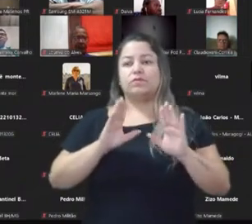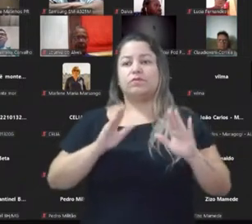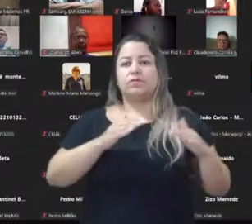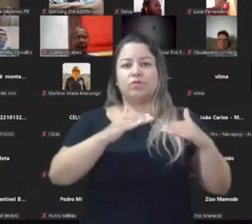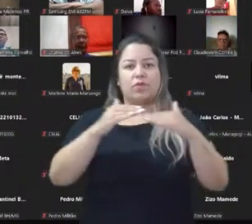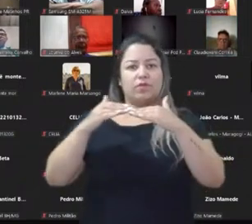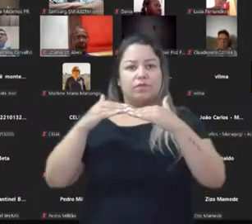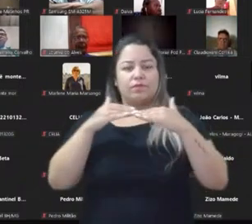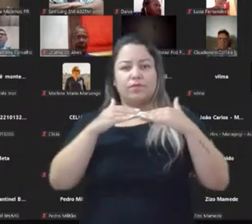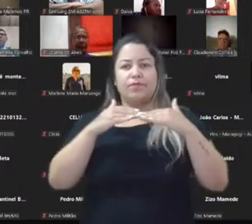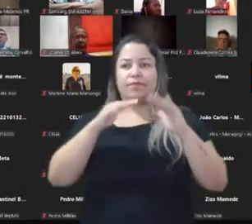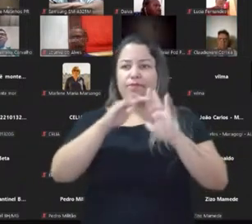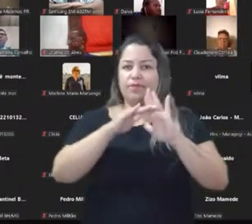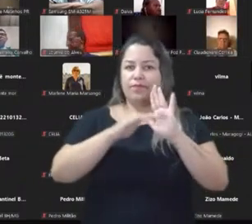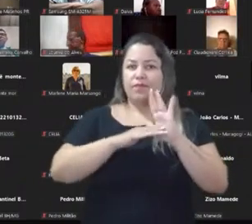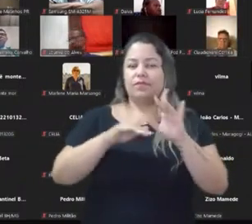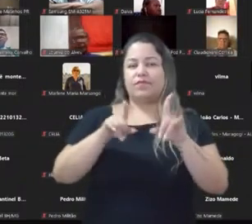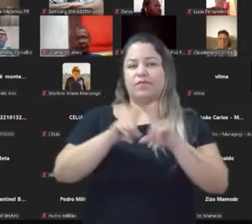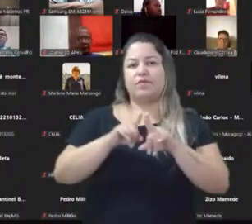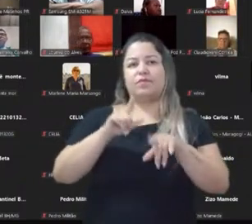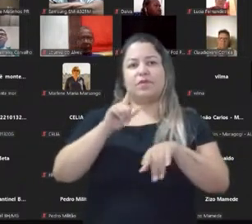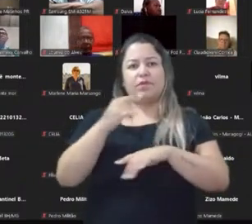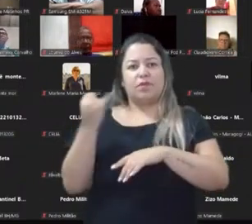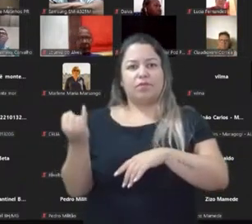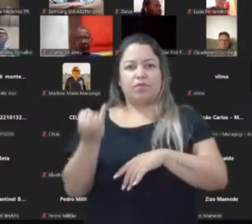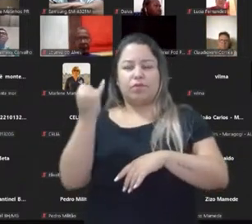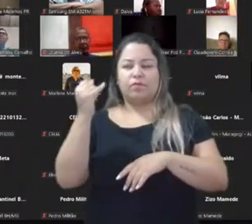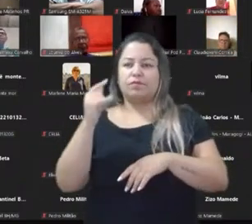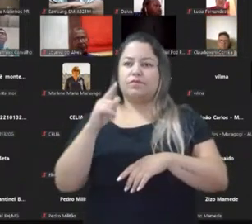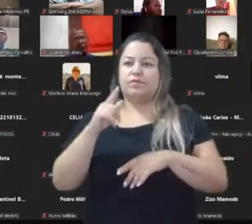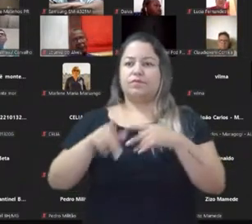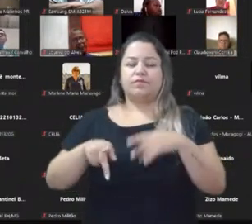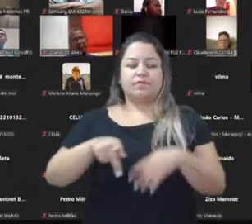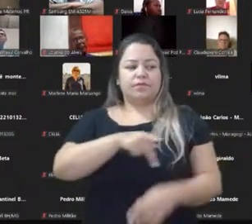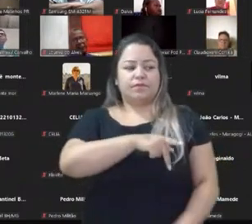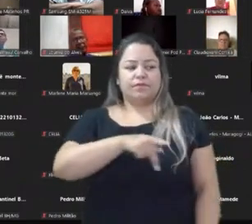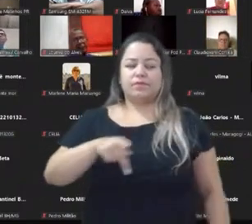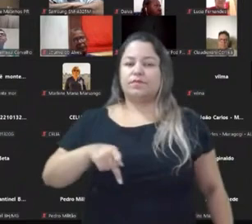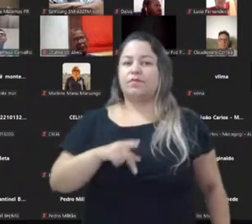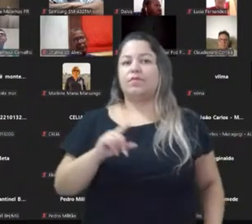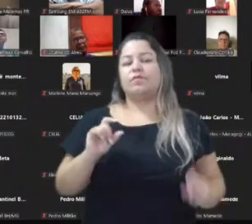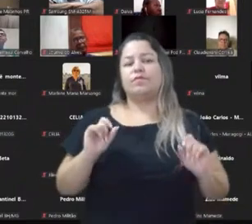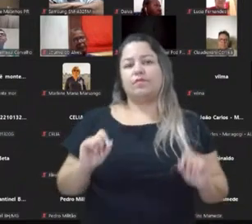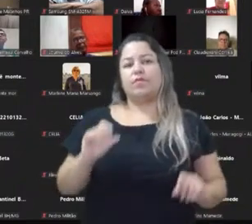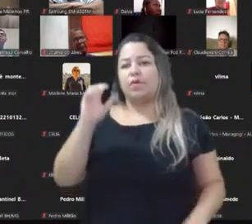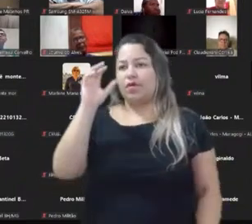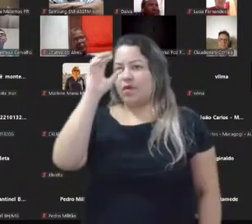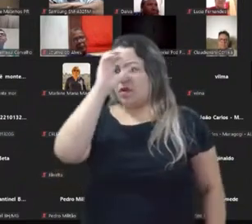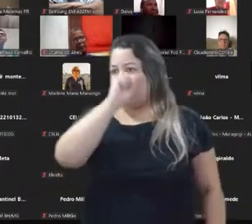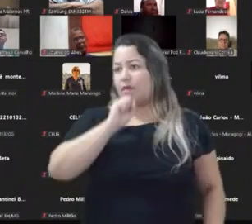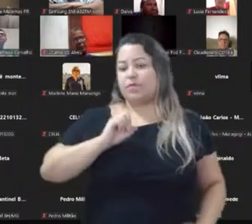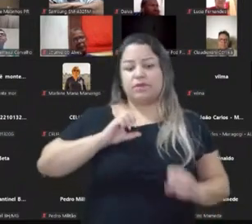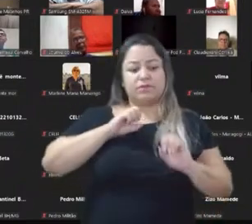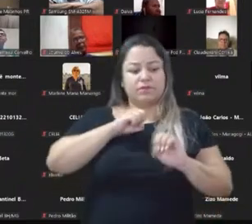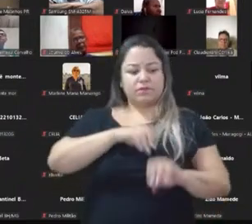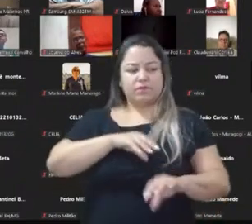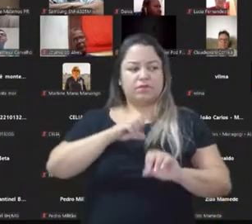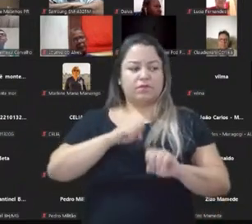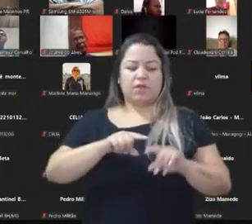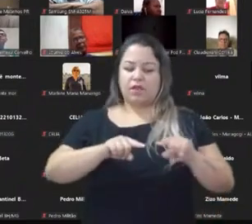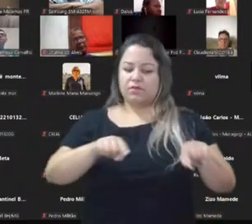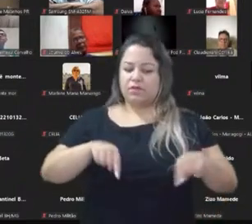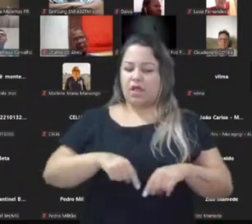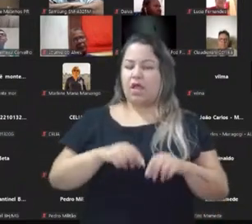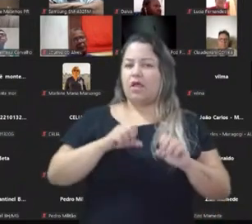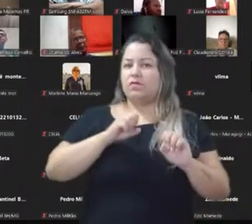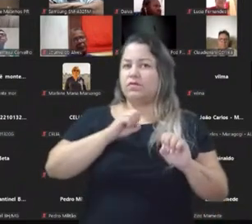de programa disputa do papel do professor disputa do que devem aprender e ensinar na sala de aula